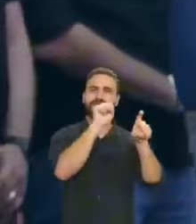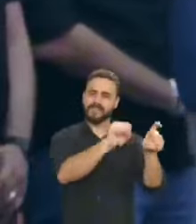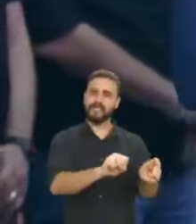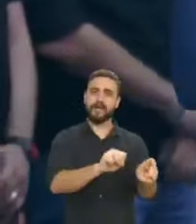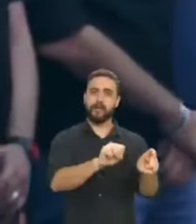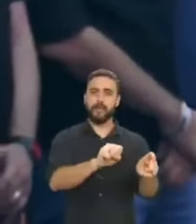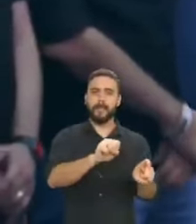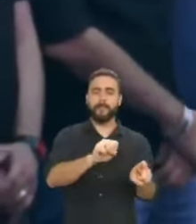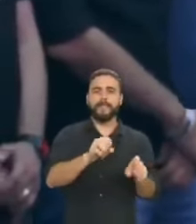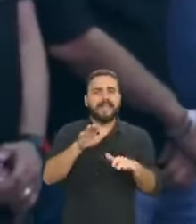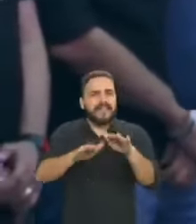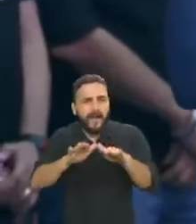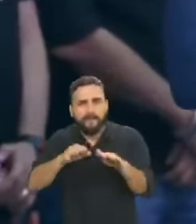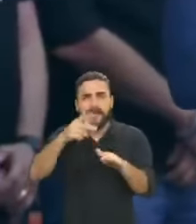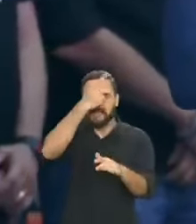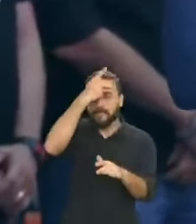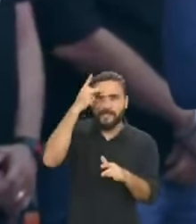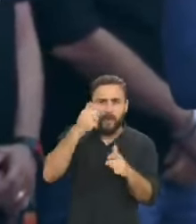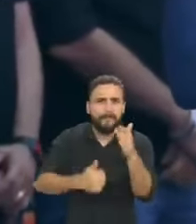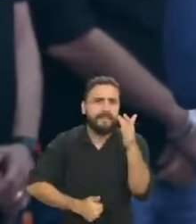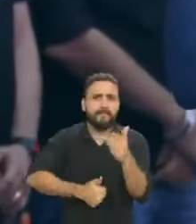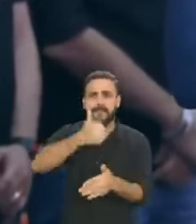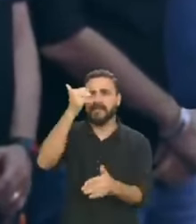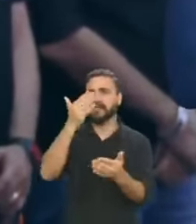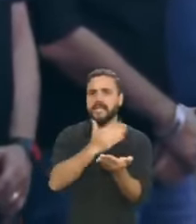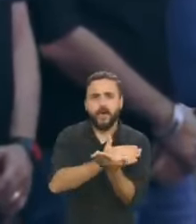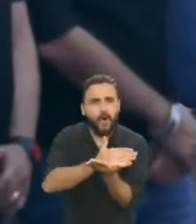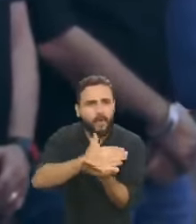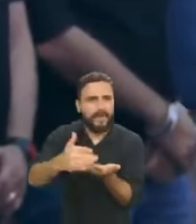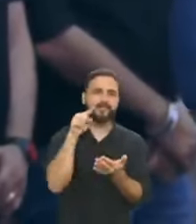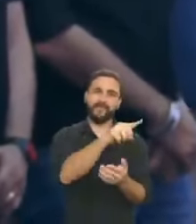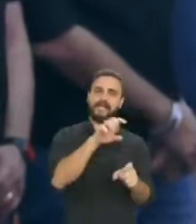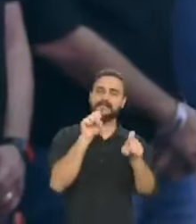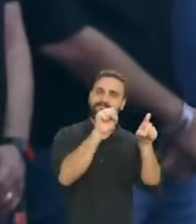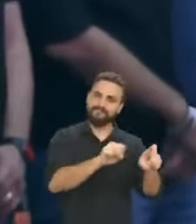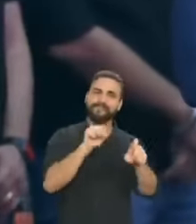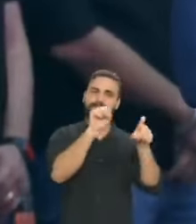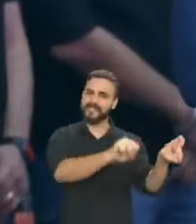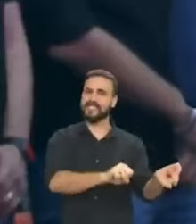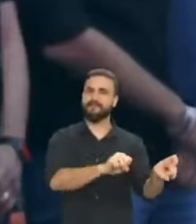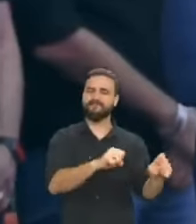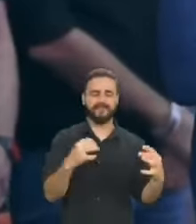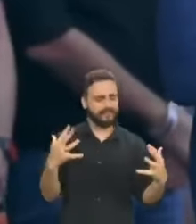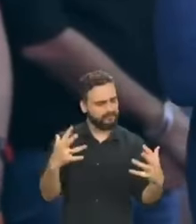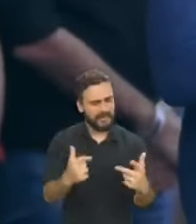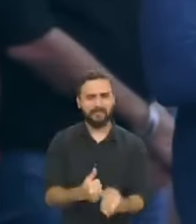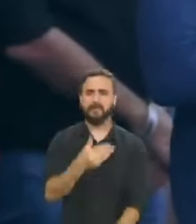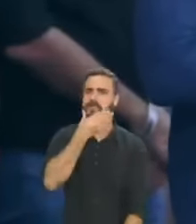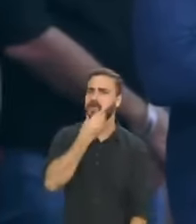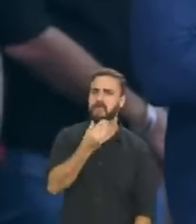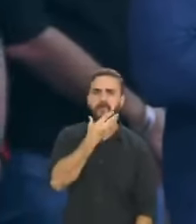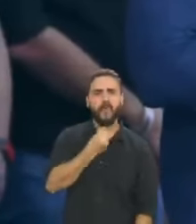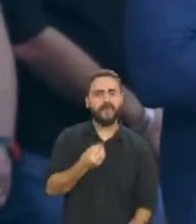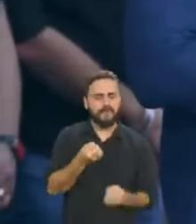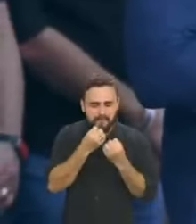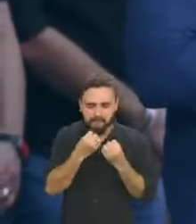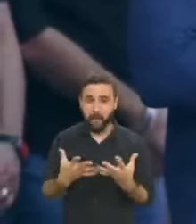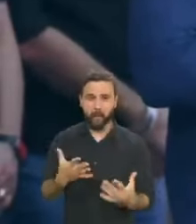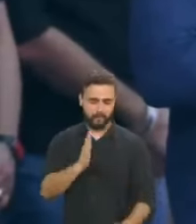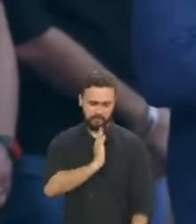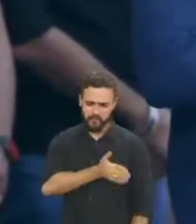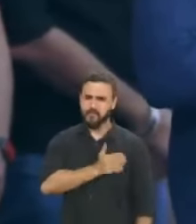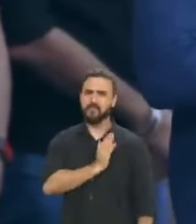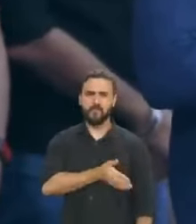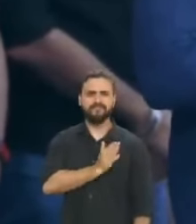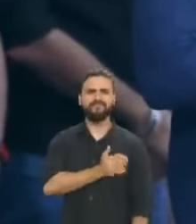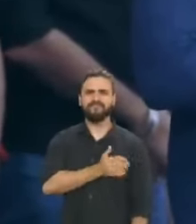estratégia de usar música, porque ele é um case, né? Aquele cara ele é fora da curva. E é uma pessoa que tem um coração,